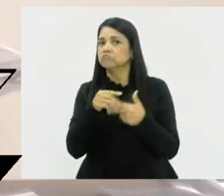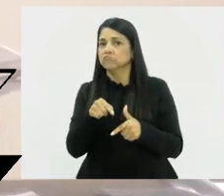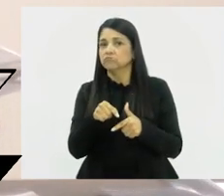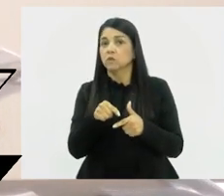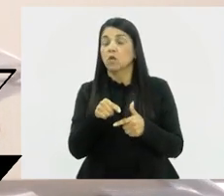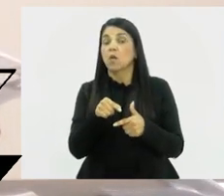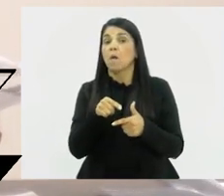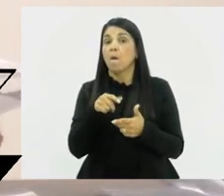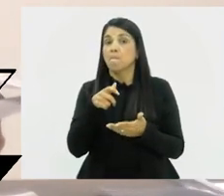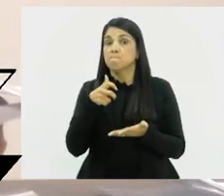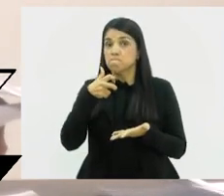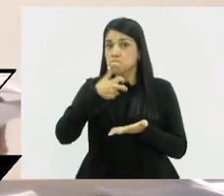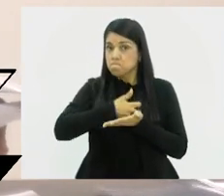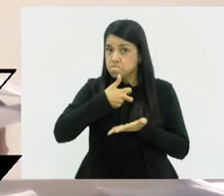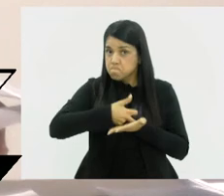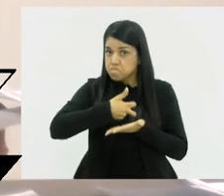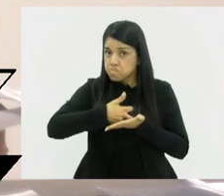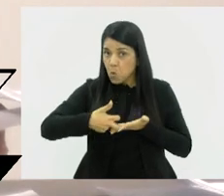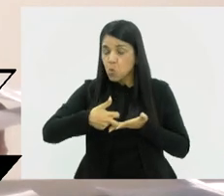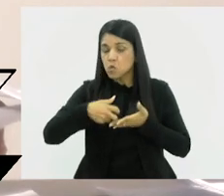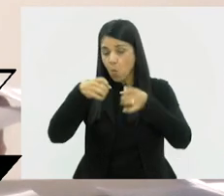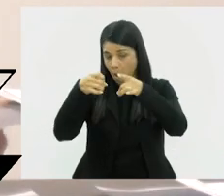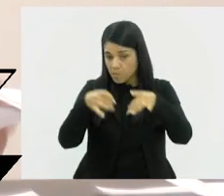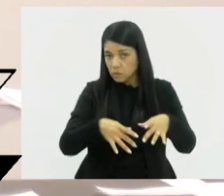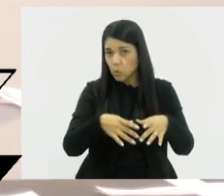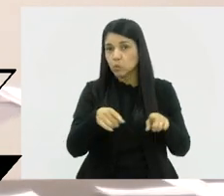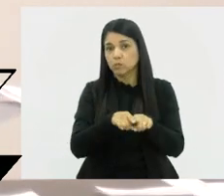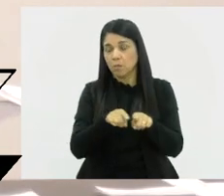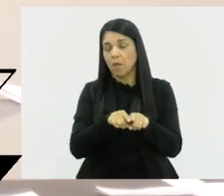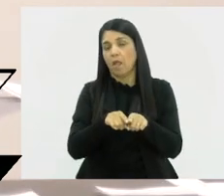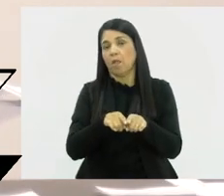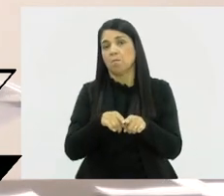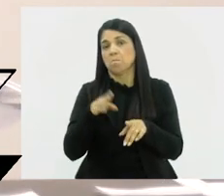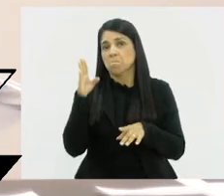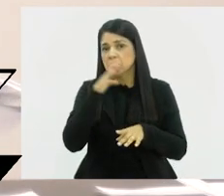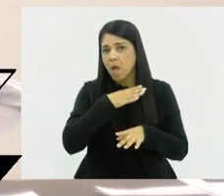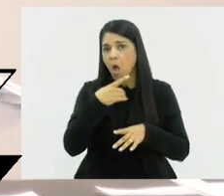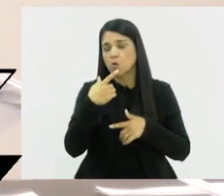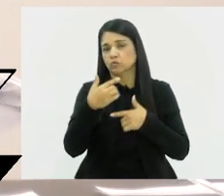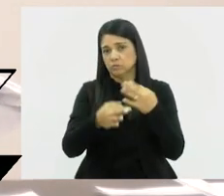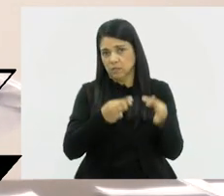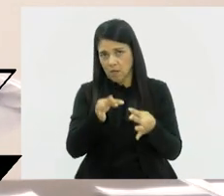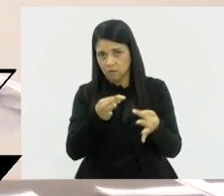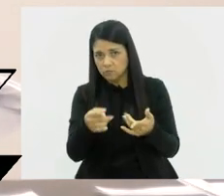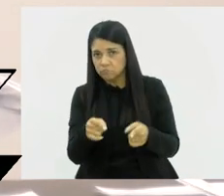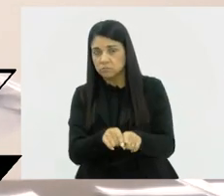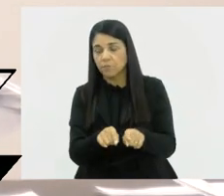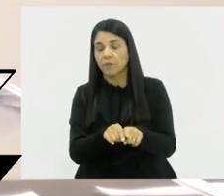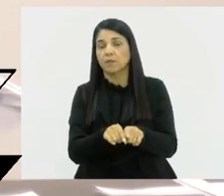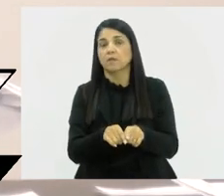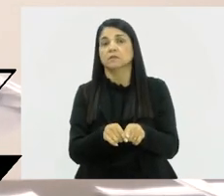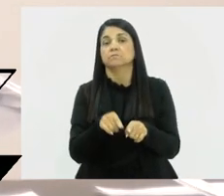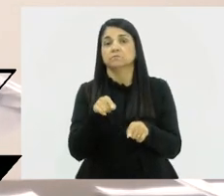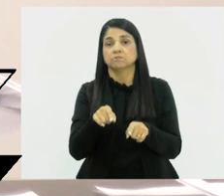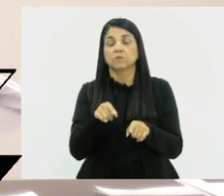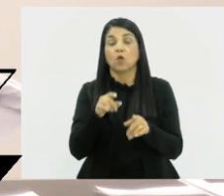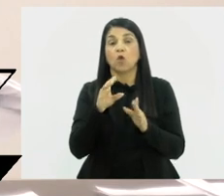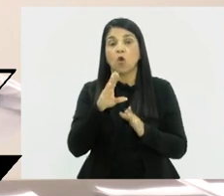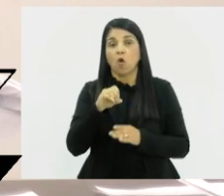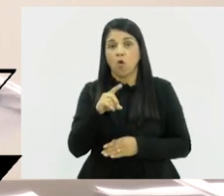pune o abandono, pune os maus tratos. Então, na esfera dessa lei do Código de Defesa